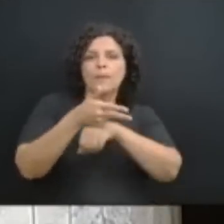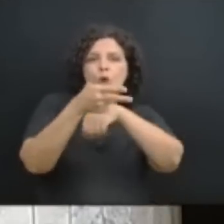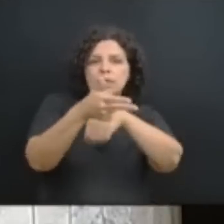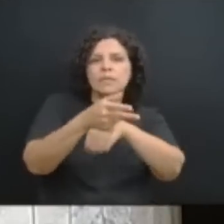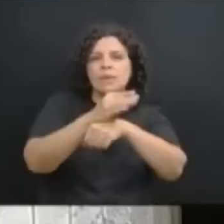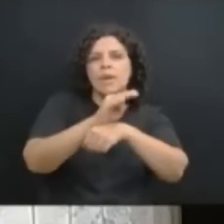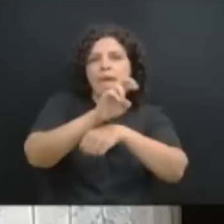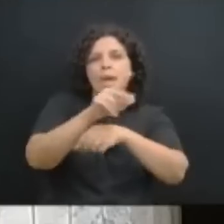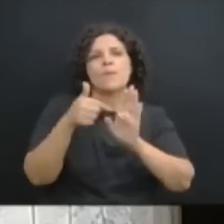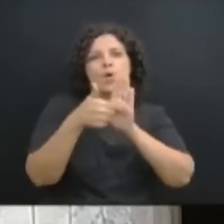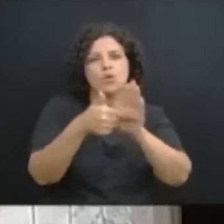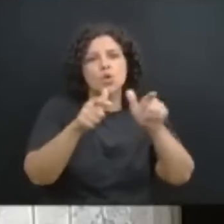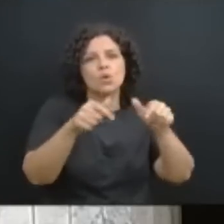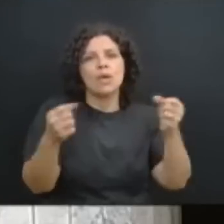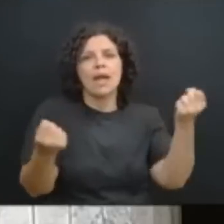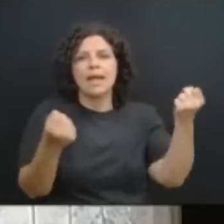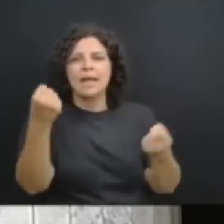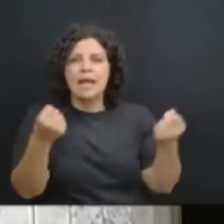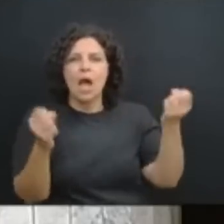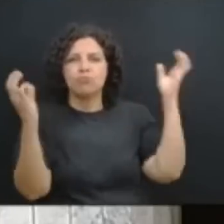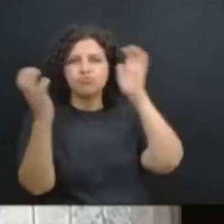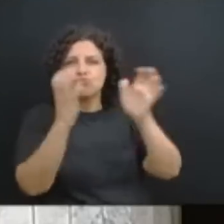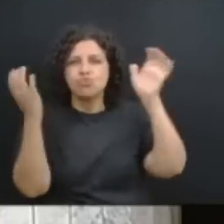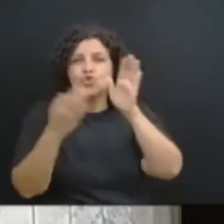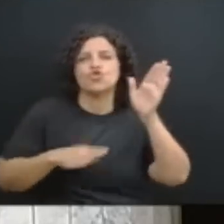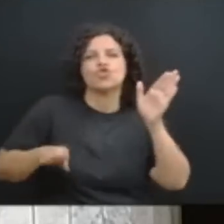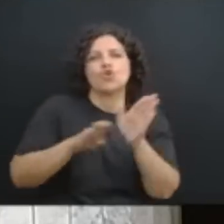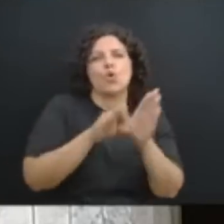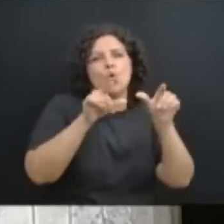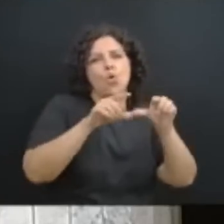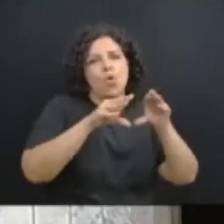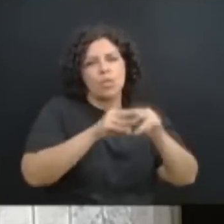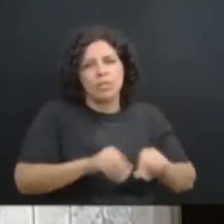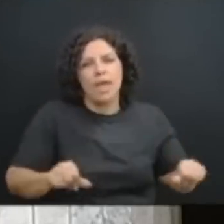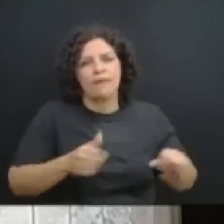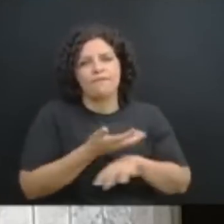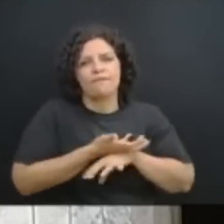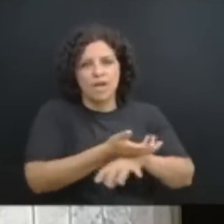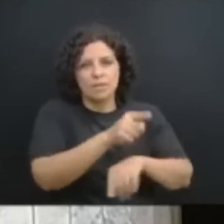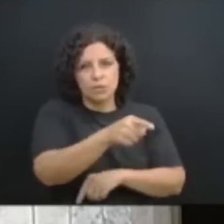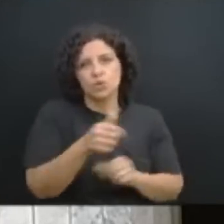inclusive, que mostraram as viaturas indo para esse terreno baldio.